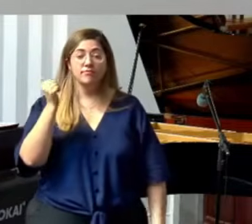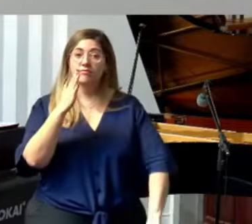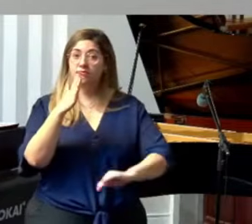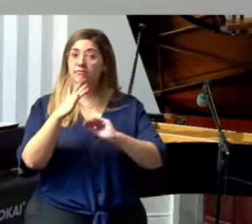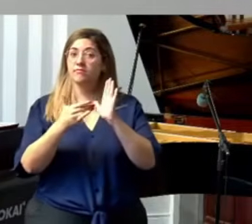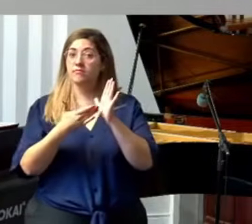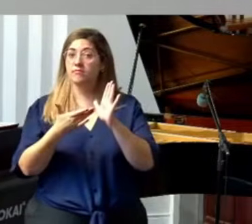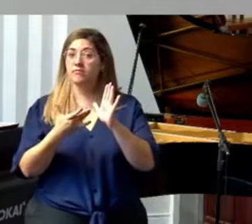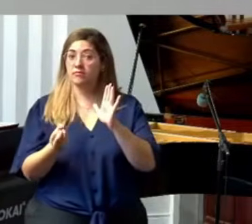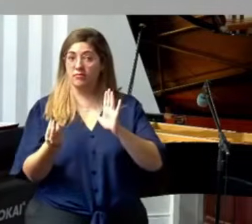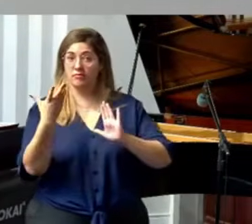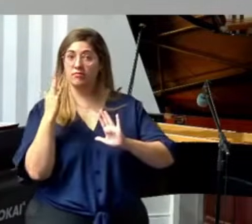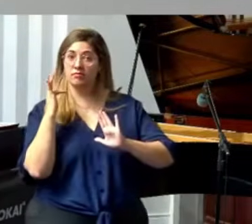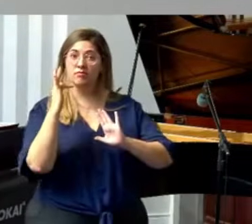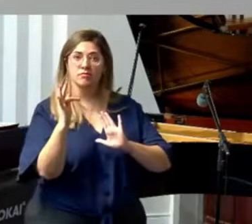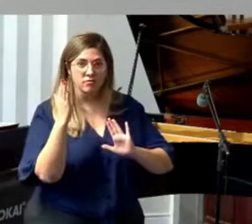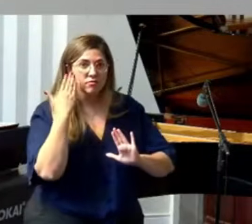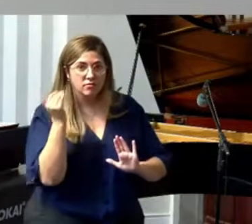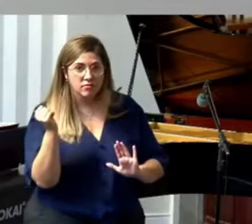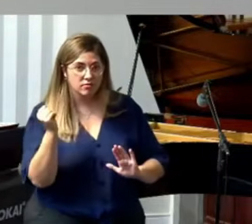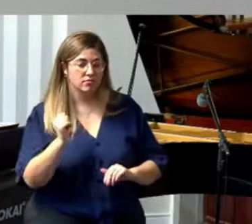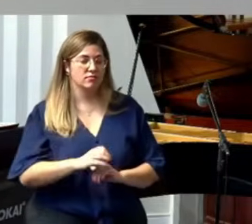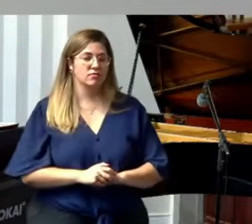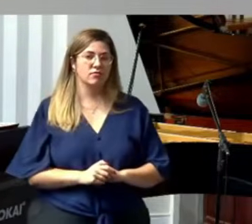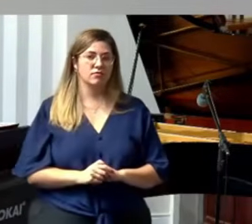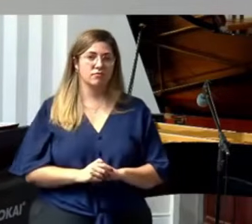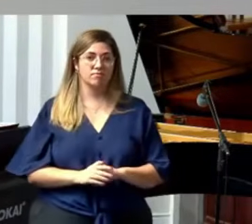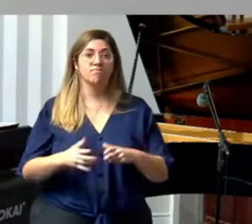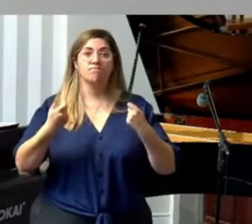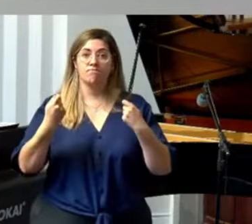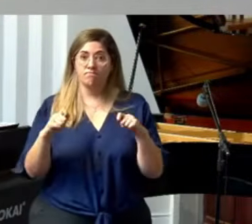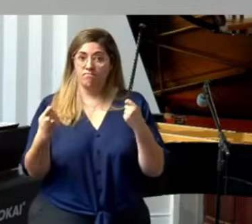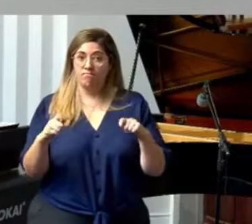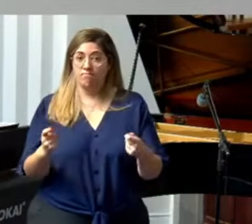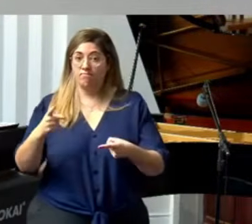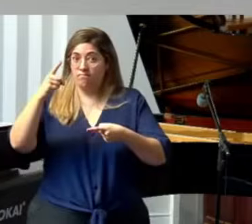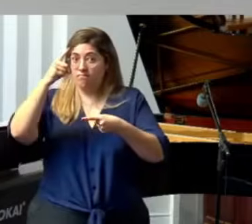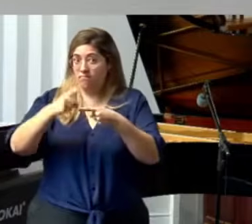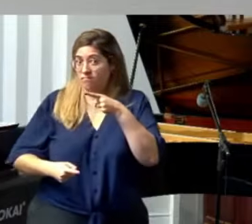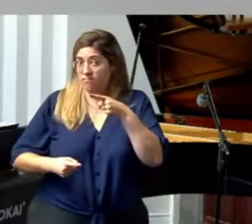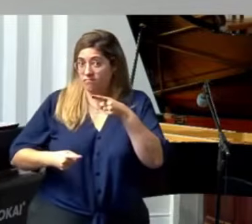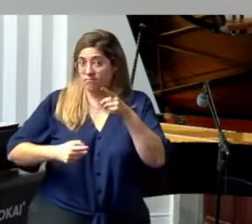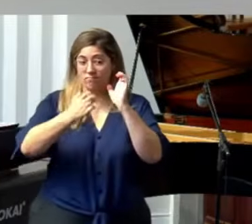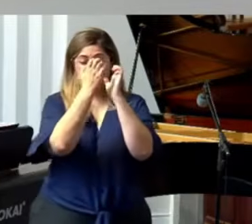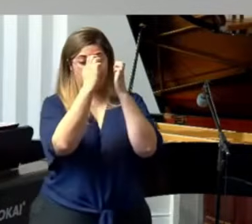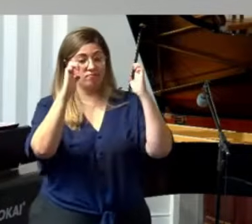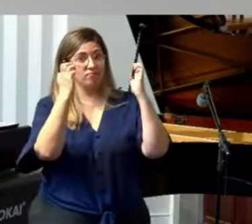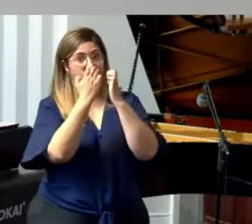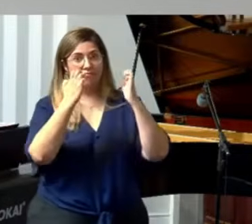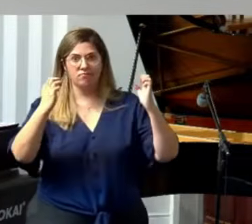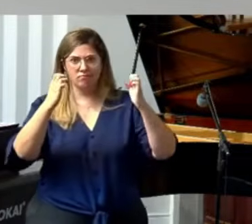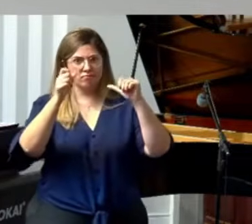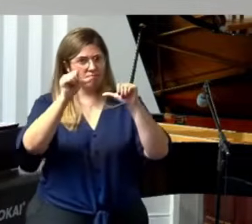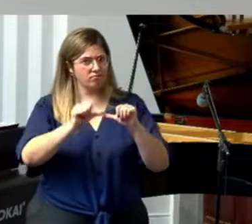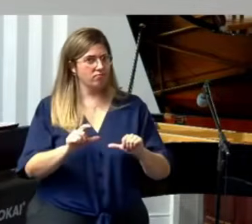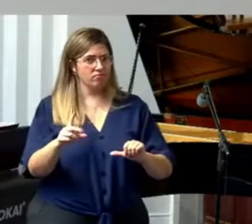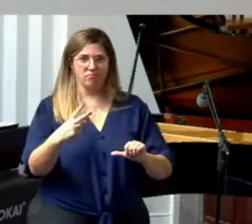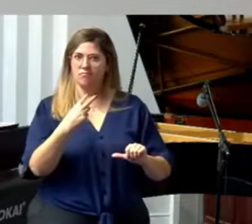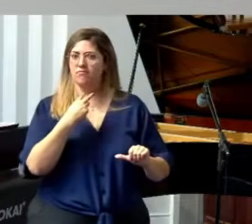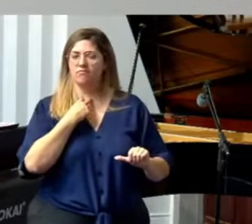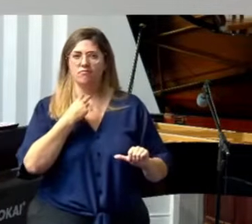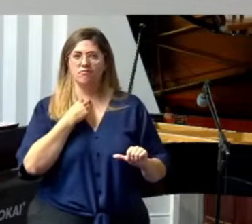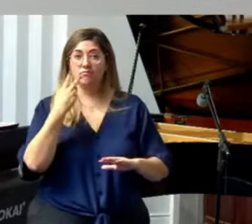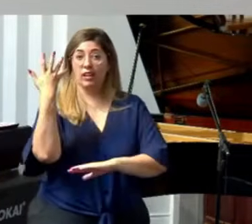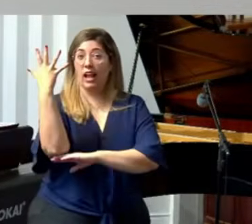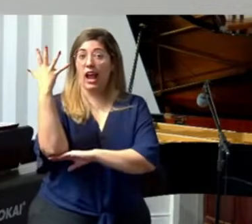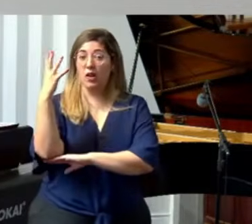Razão pela qual ele entende que é necessário impedir que o homem permaneça no jardim, alcance